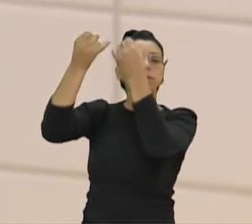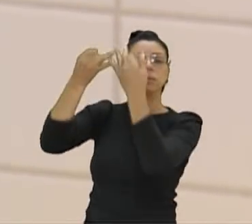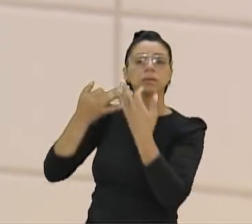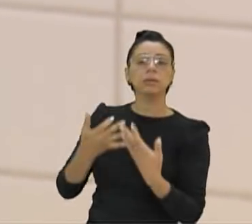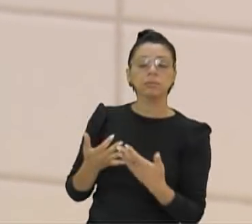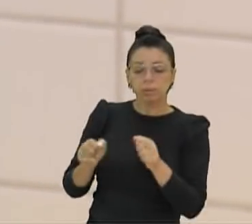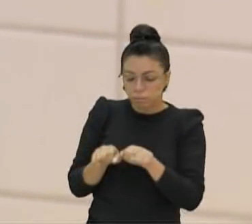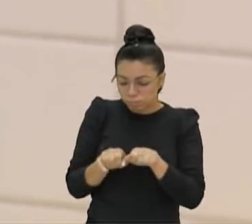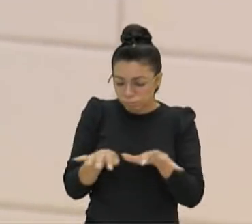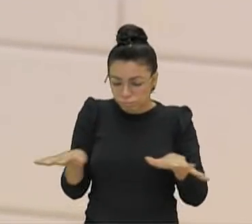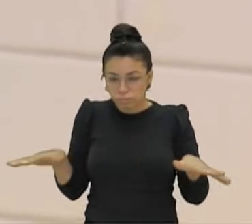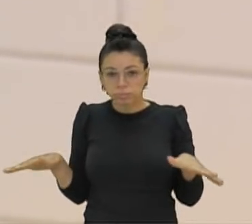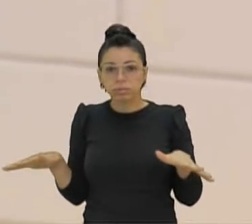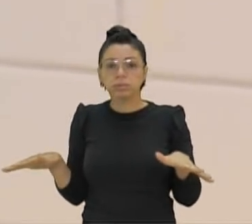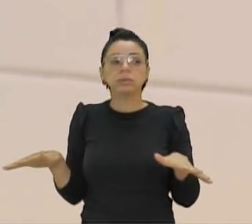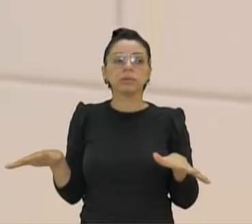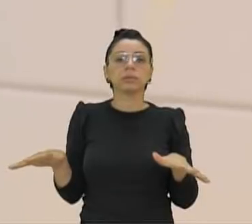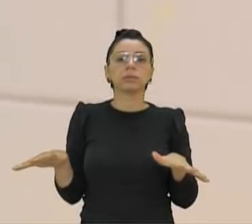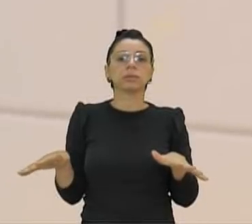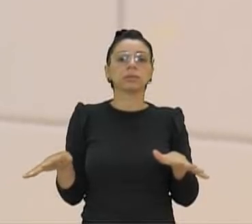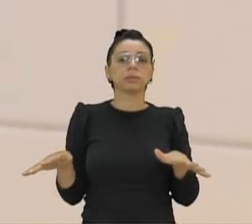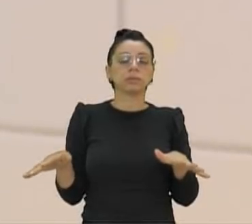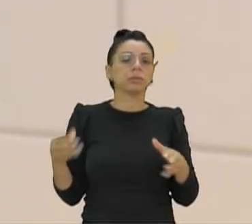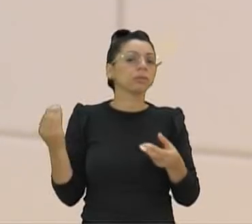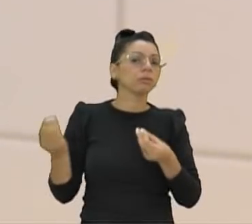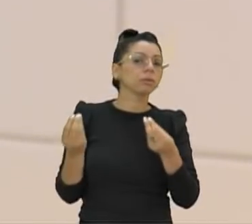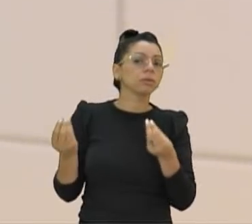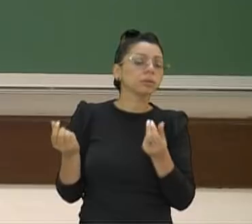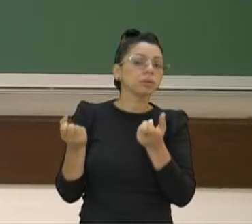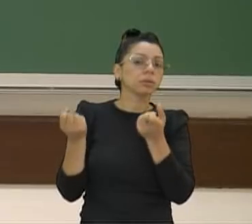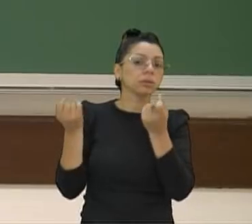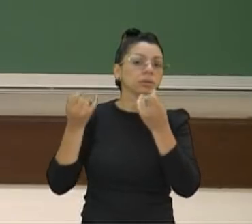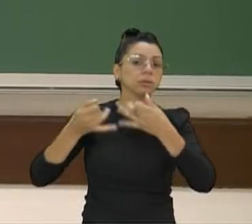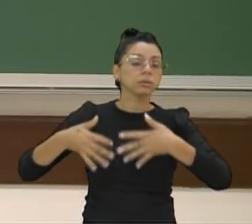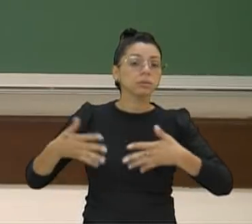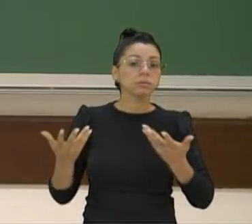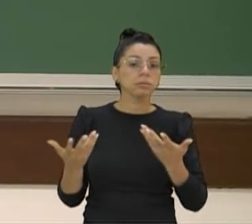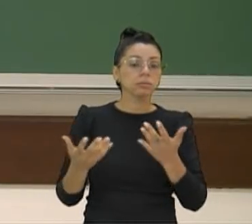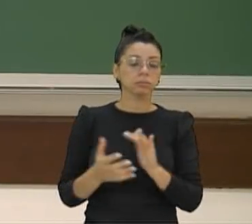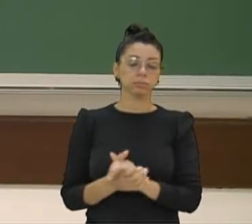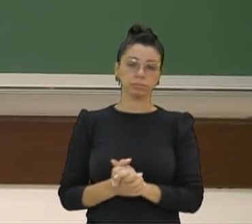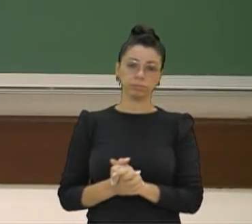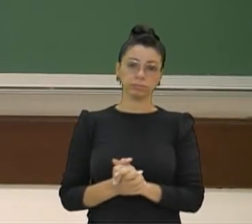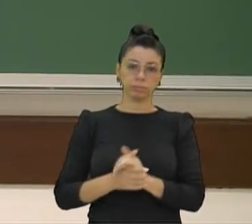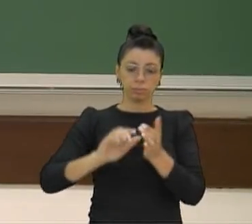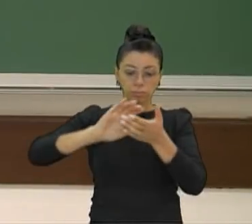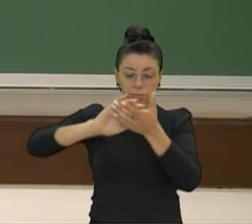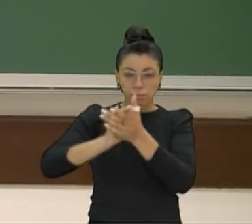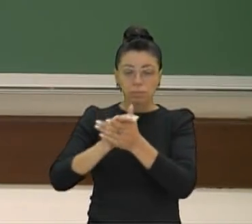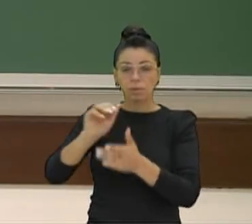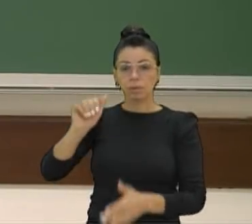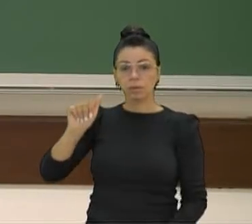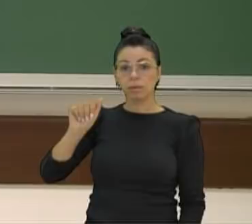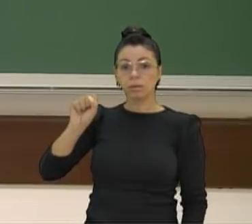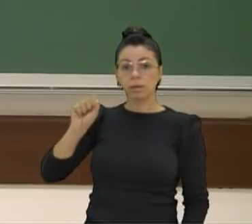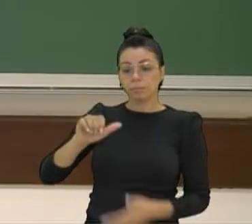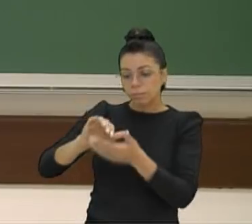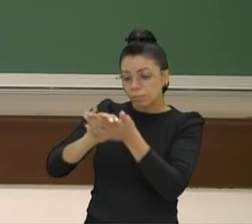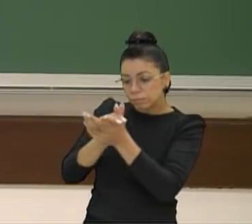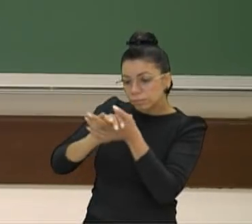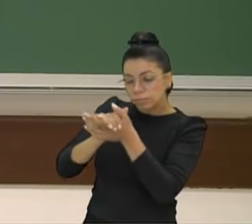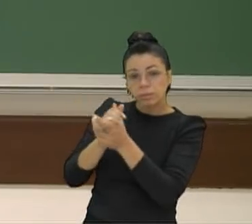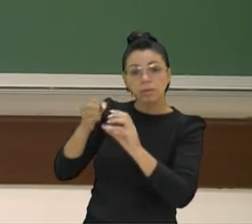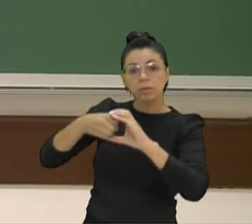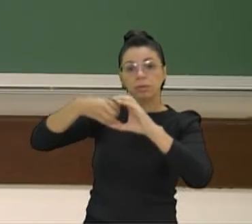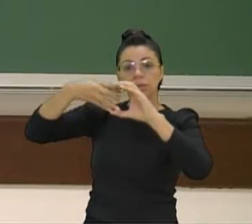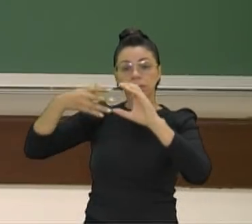esse afastamento do orégano por conta do sabão? O sabão, ele tem essa característica de